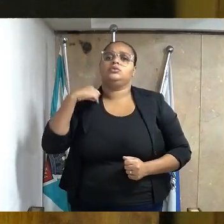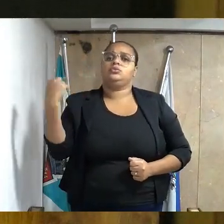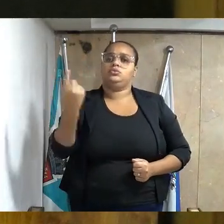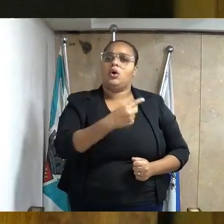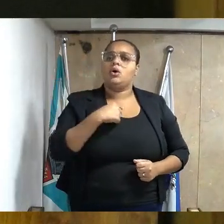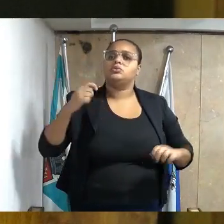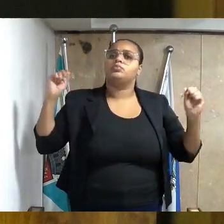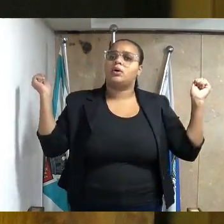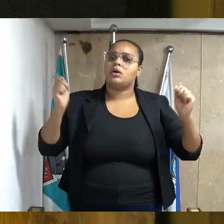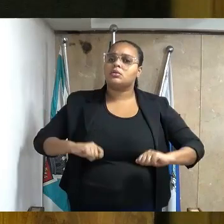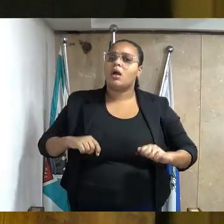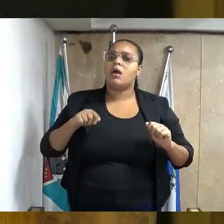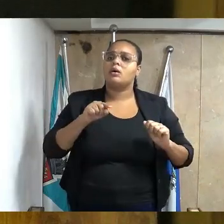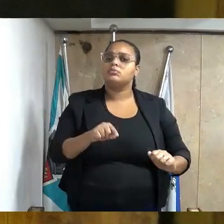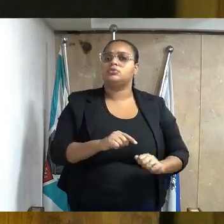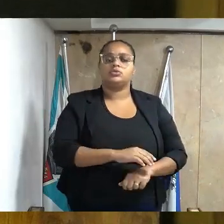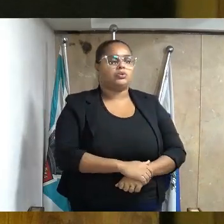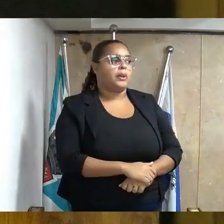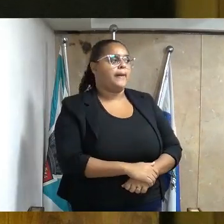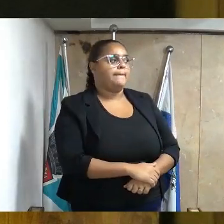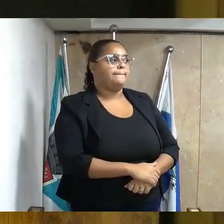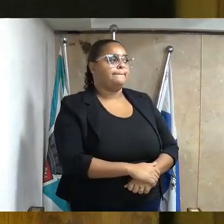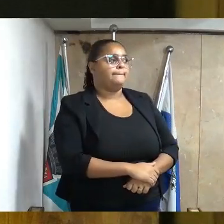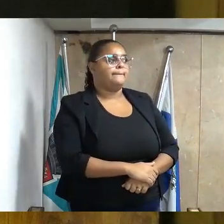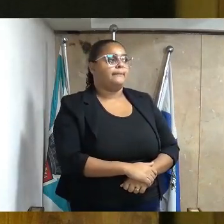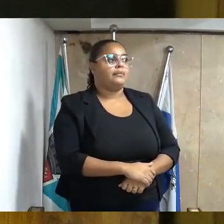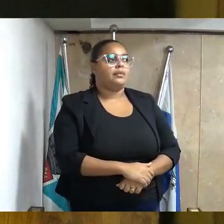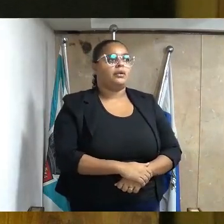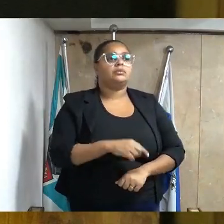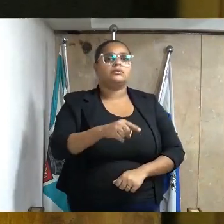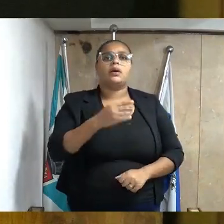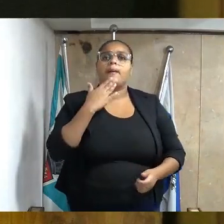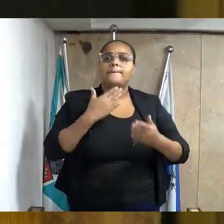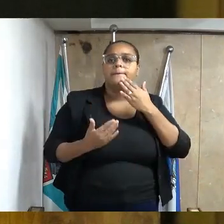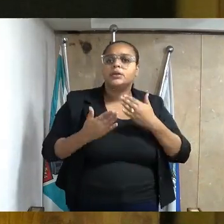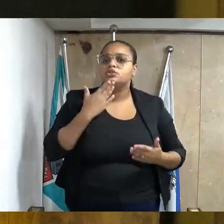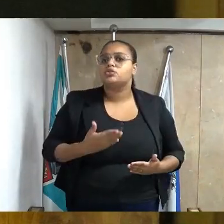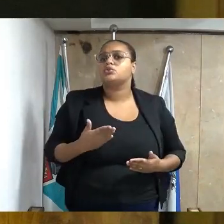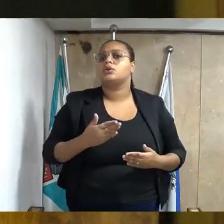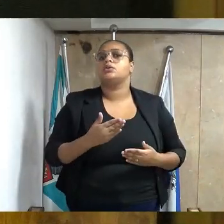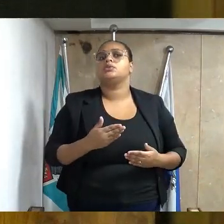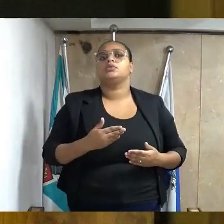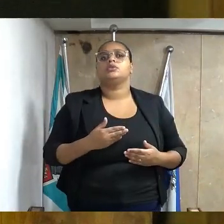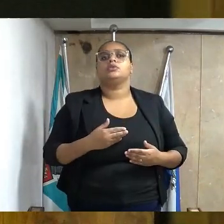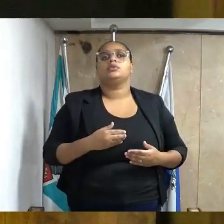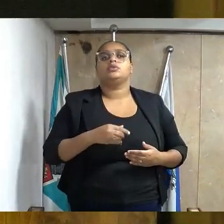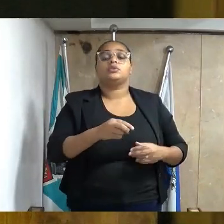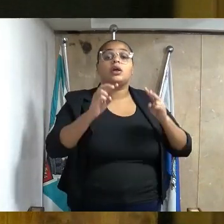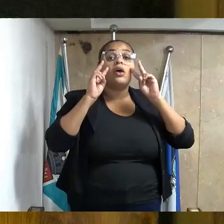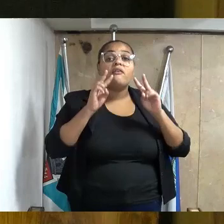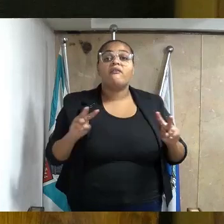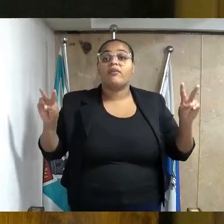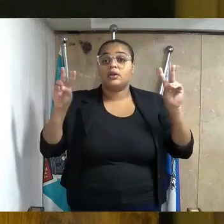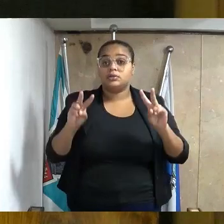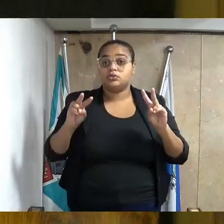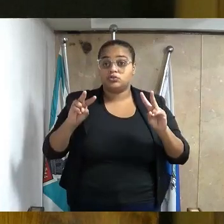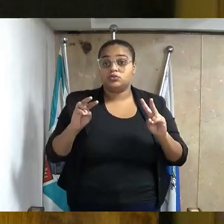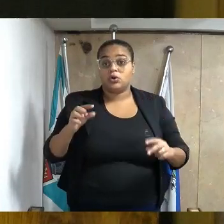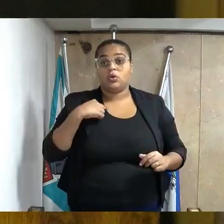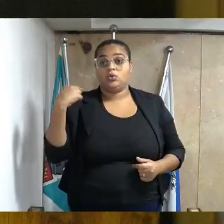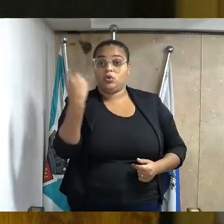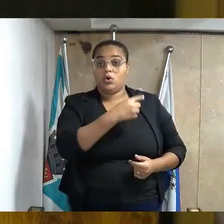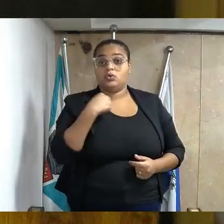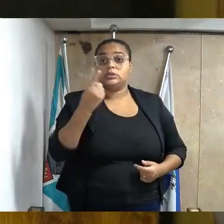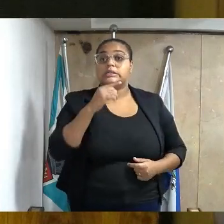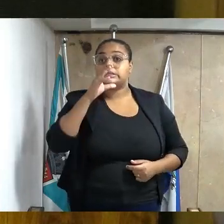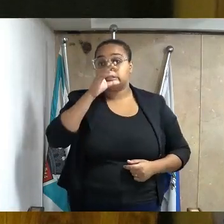poder atender a solicitação da população, tendo em vista que nós tivemos